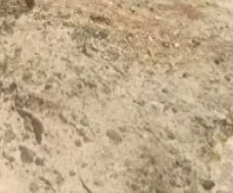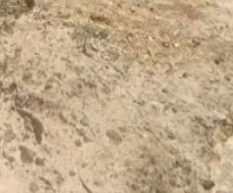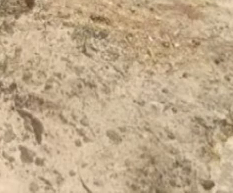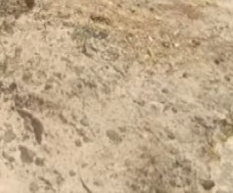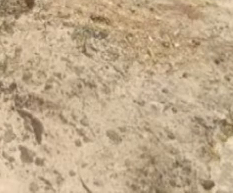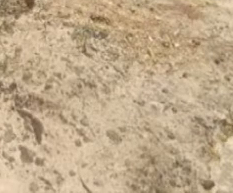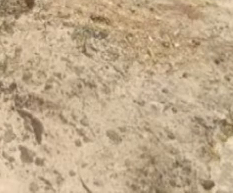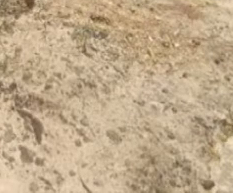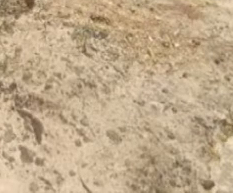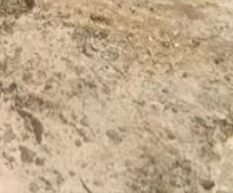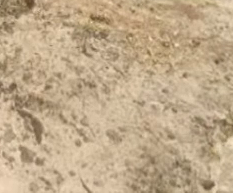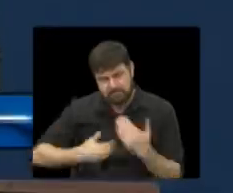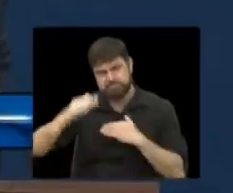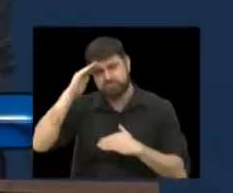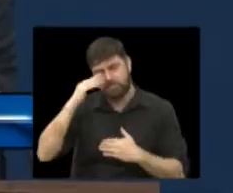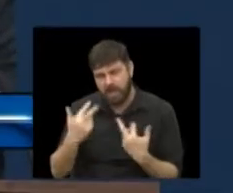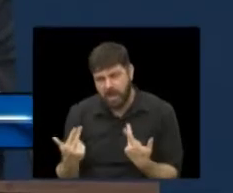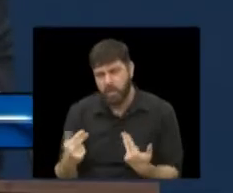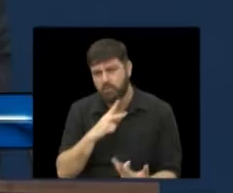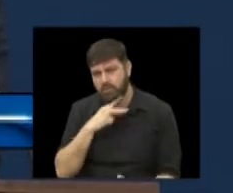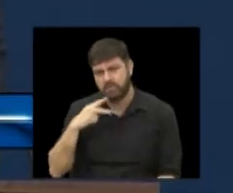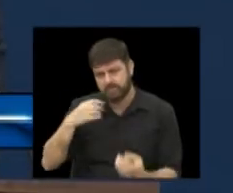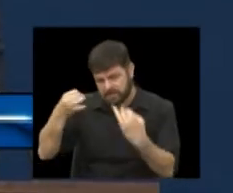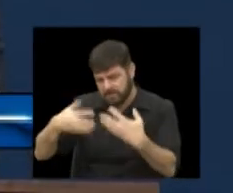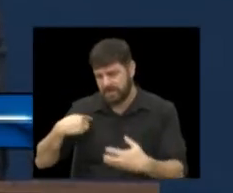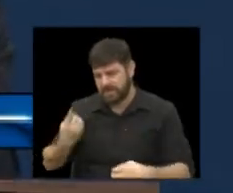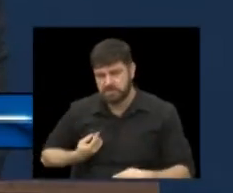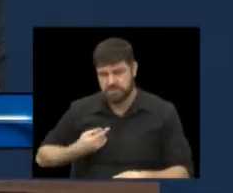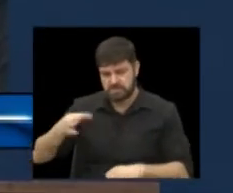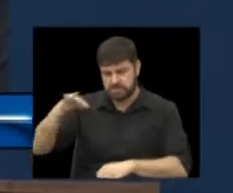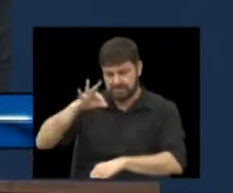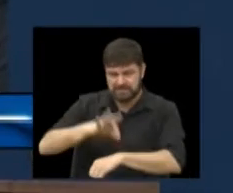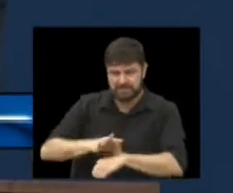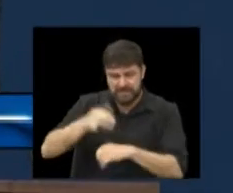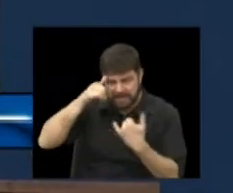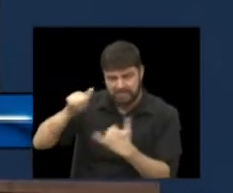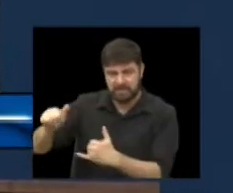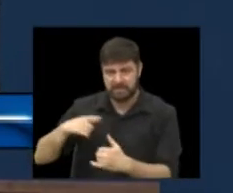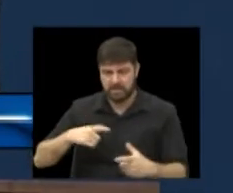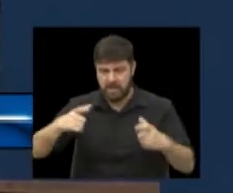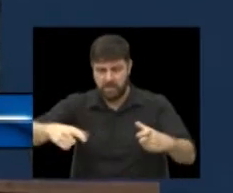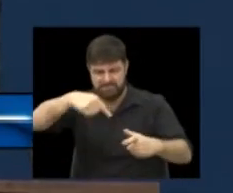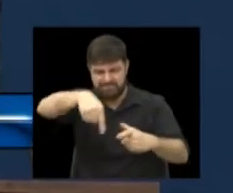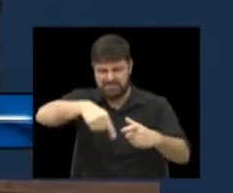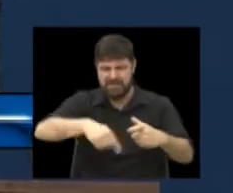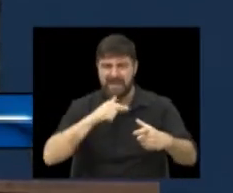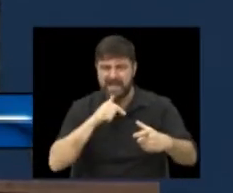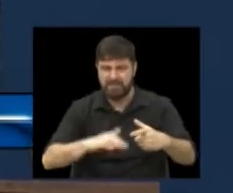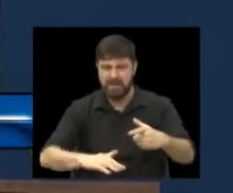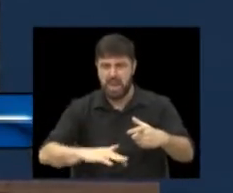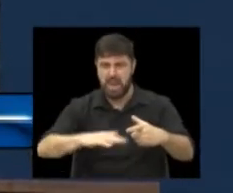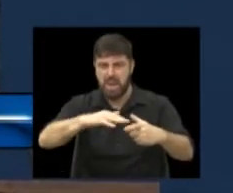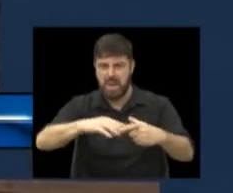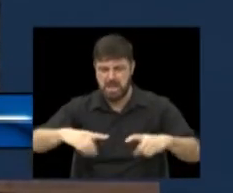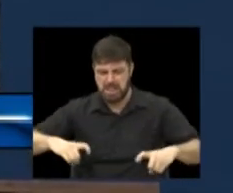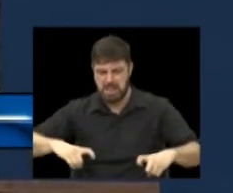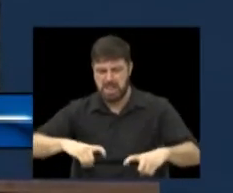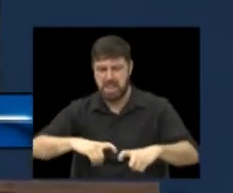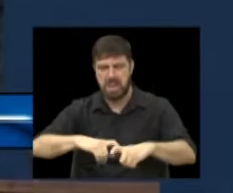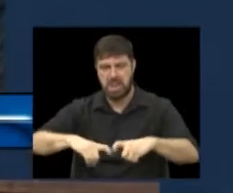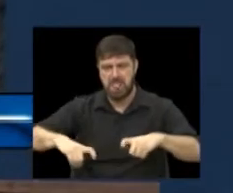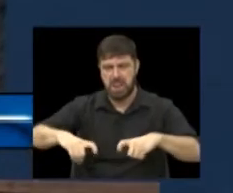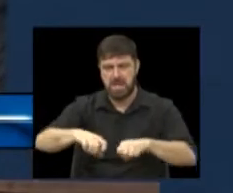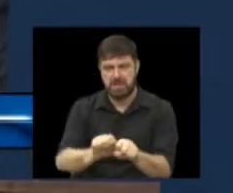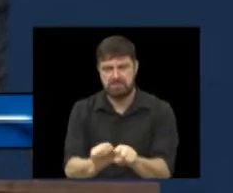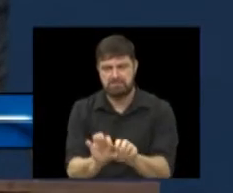mosquito Aedes aegypti no local. A gente está tentando combater a dengue e não dá. Uma cratera dessa está aberta com água parada.